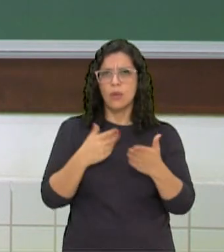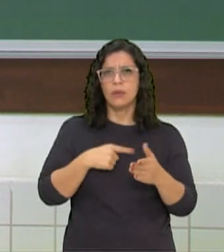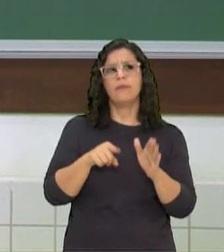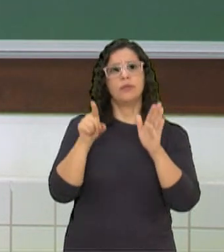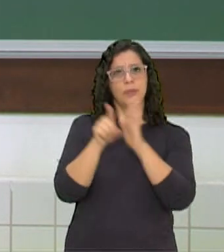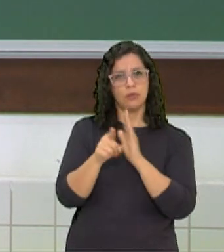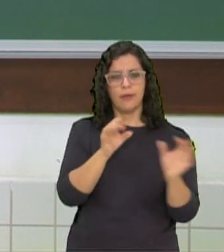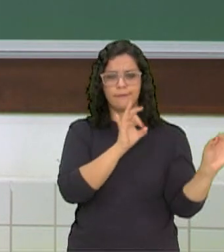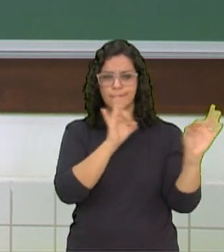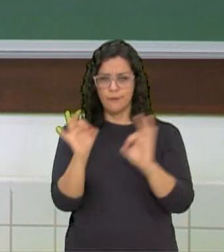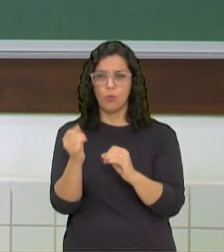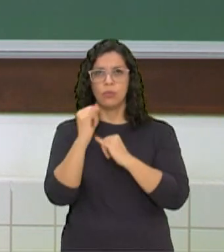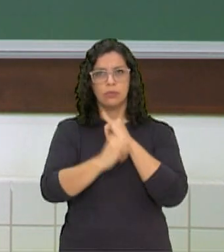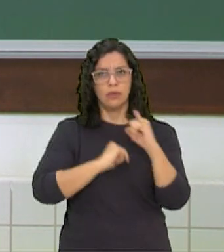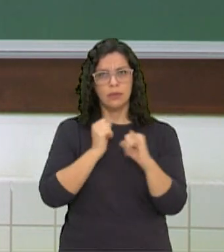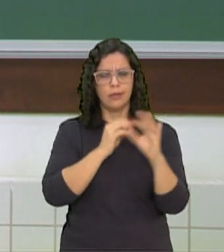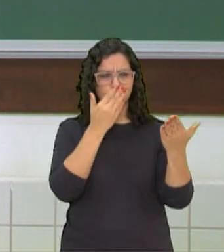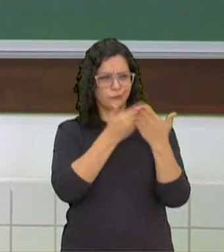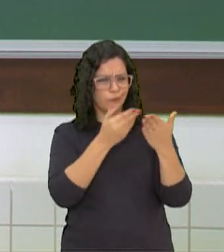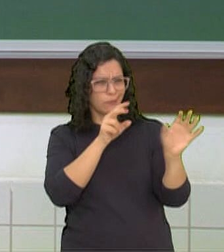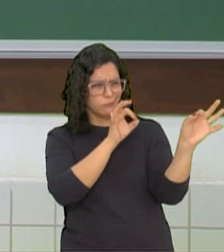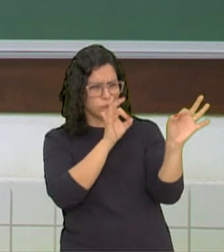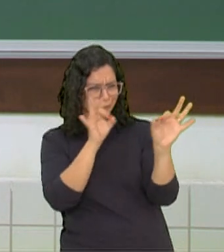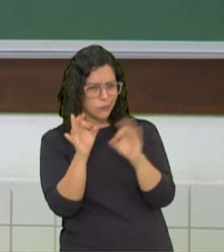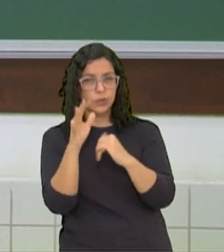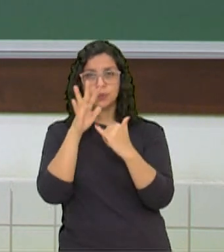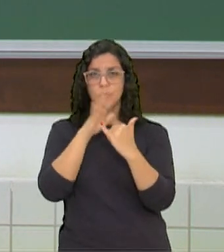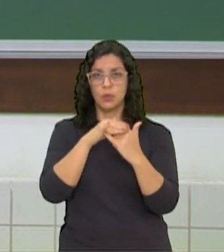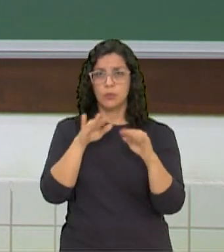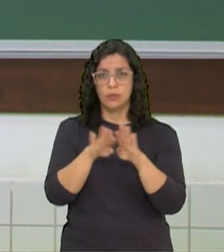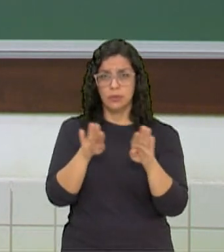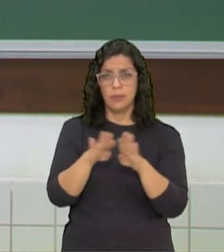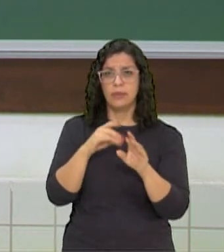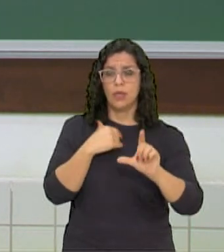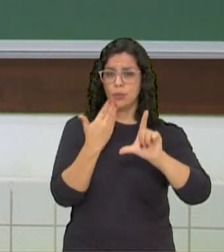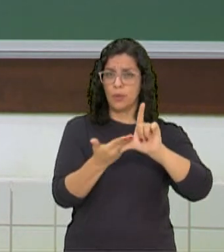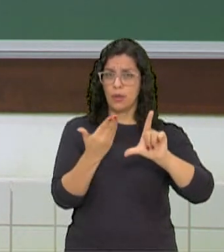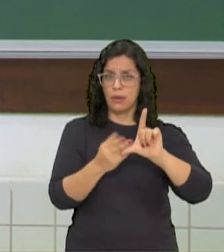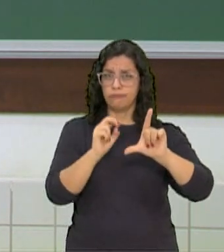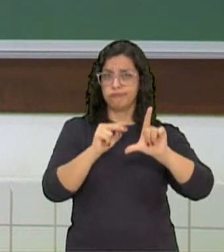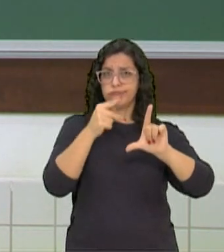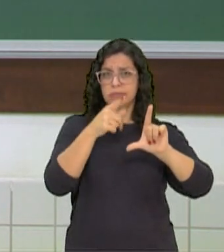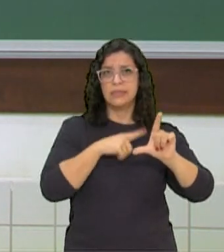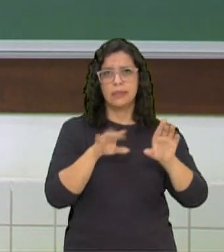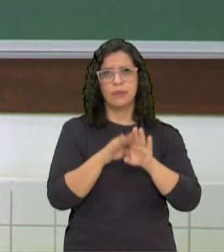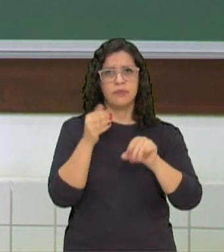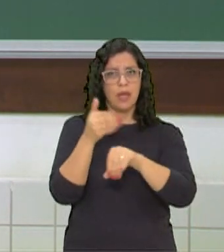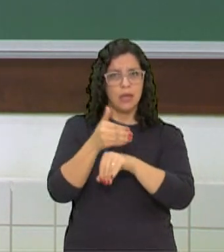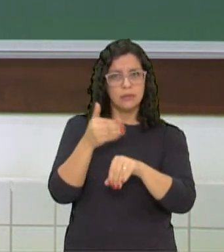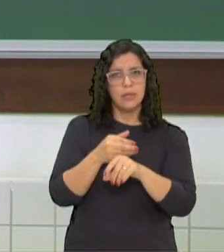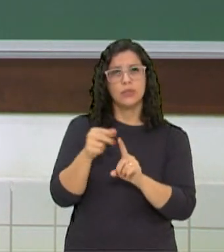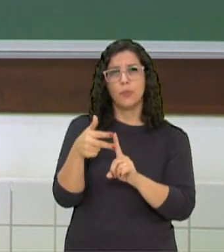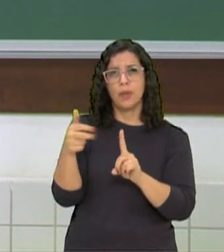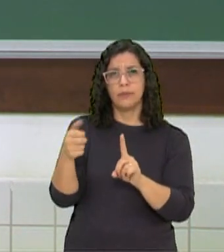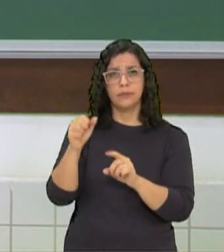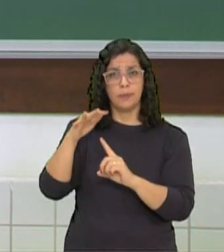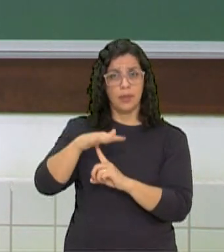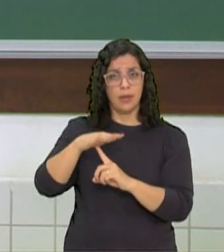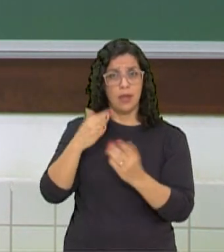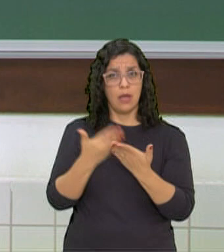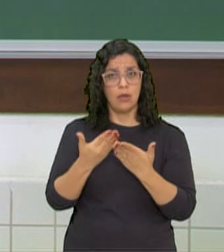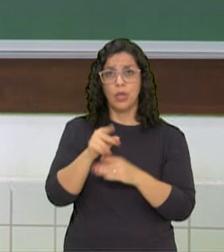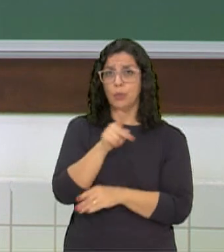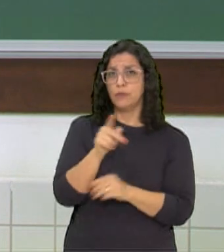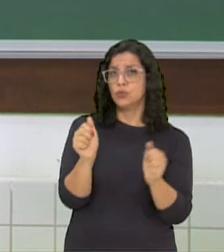consultá-la novamente na internet, vindo ali pelo YouTube, na Aula Paraná, né? Você acessa lá. Tem teu professor